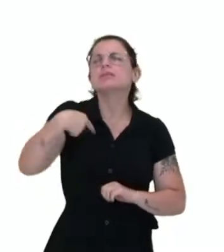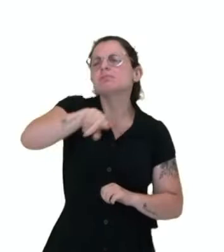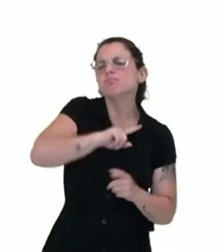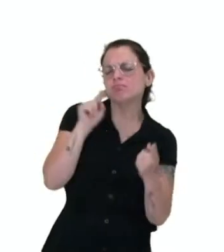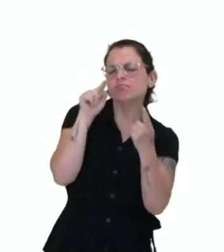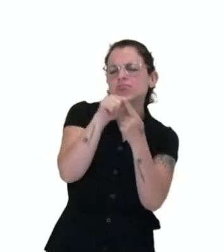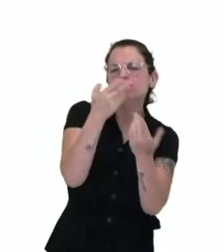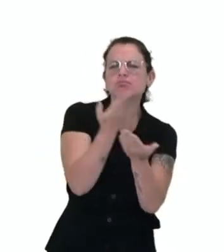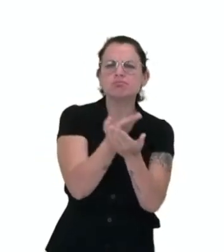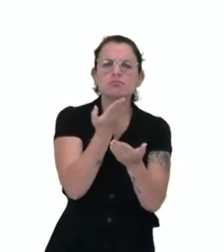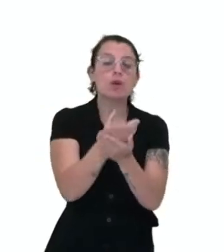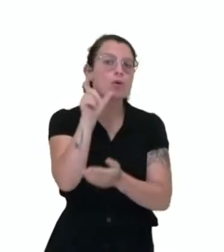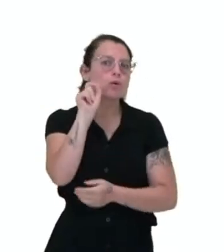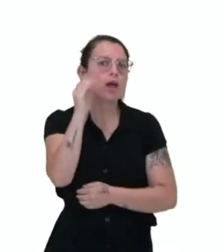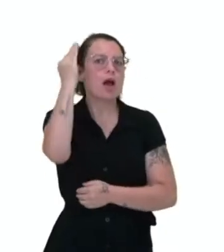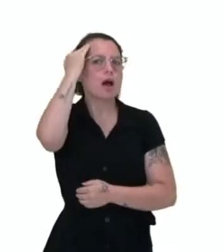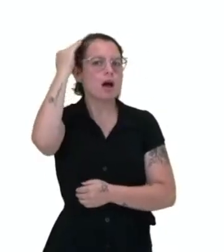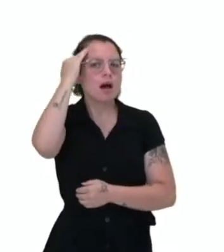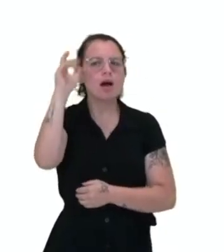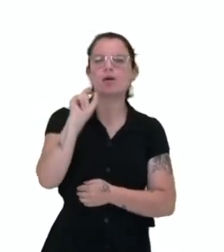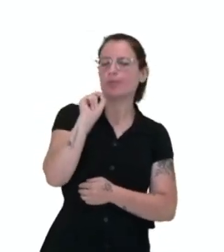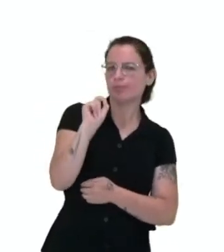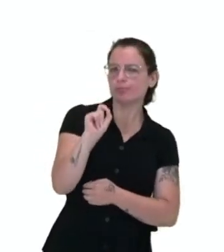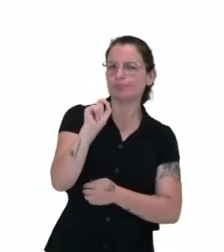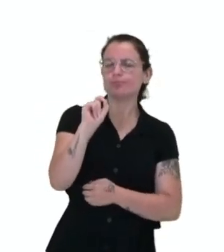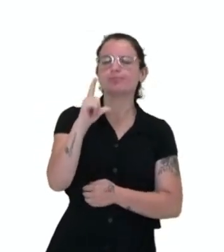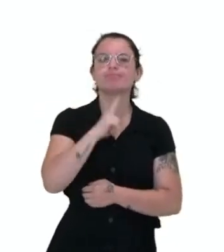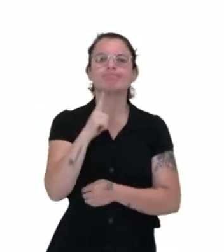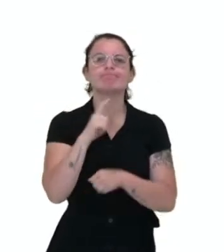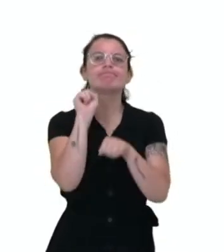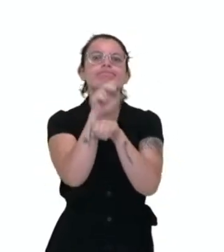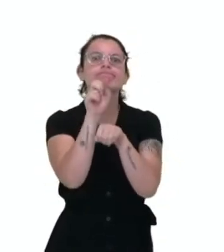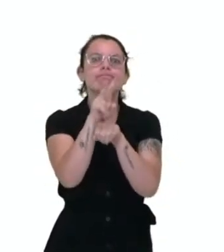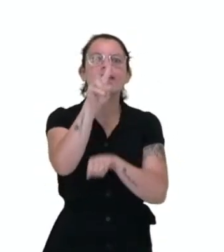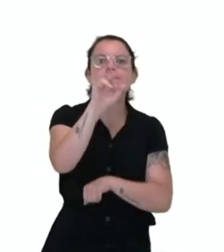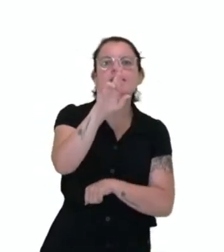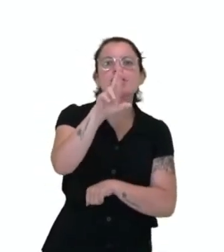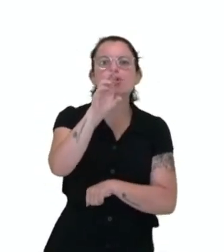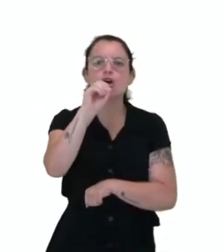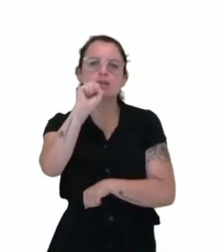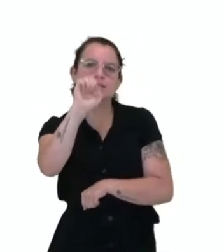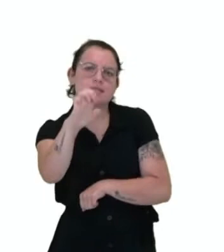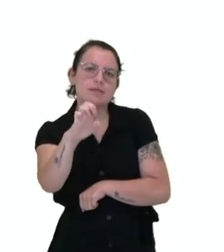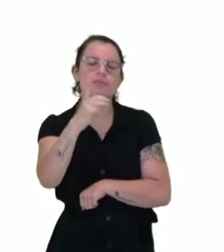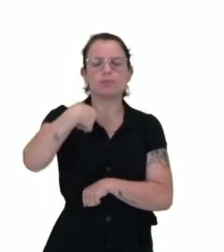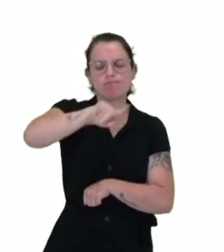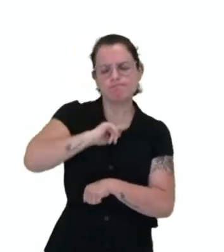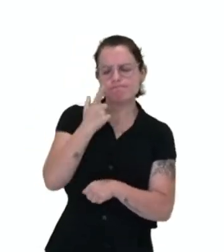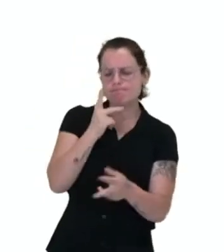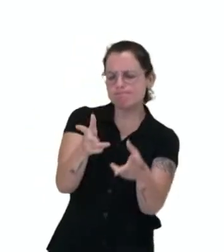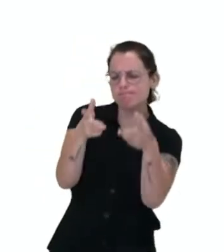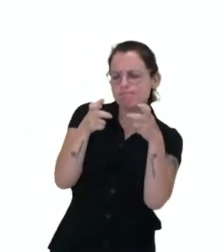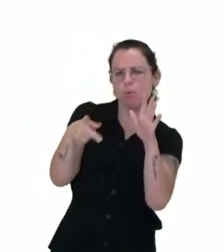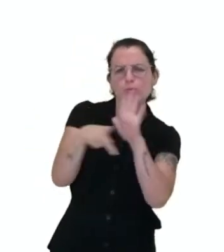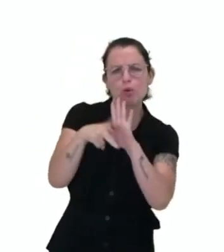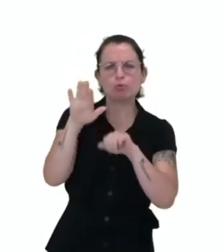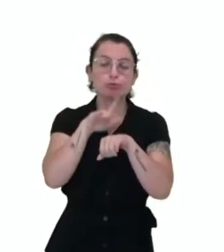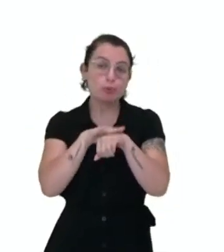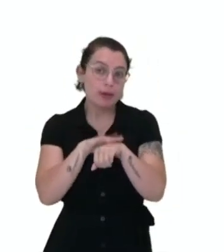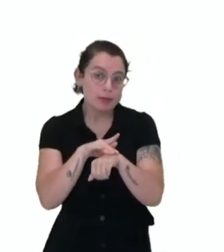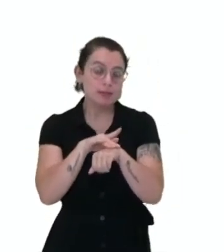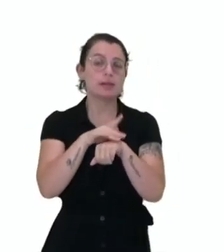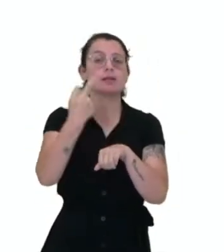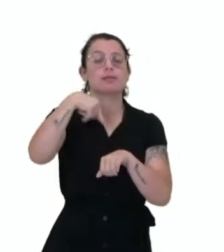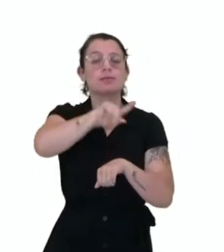aula: compreender o que é uma virose, identificar algumas doenças que são causadas por